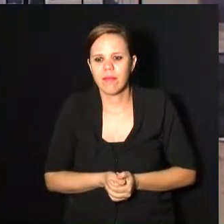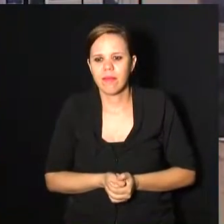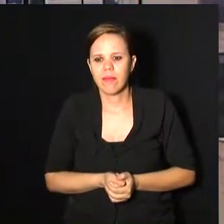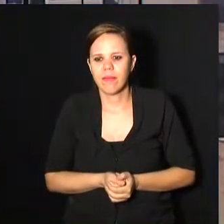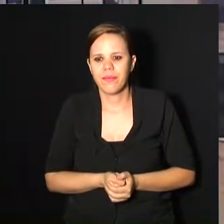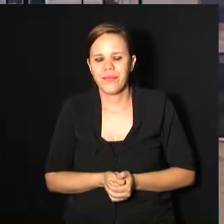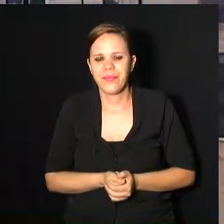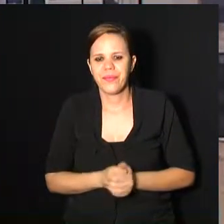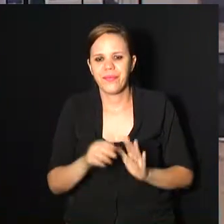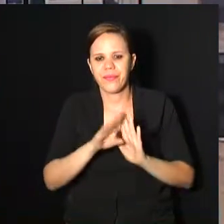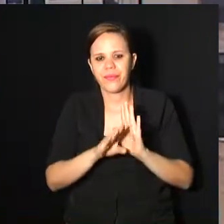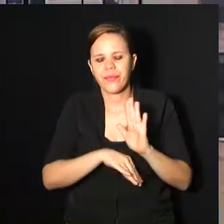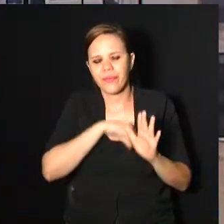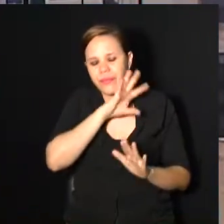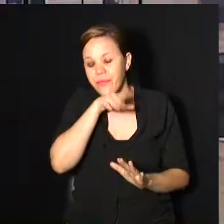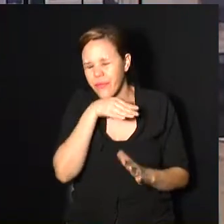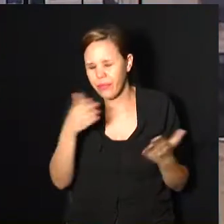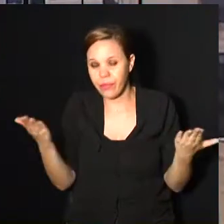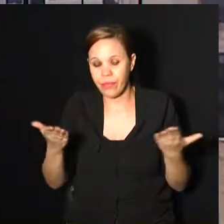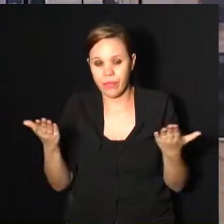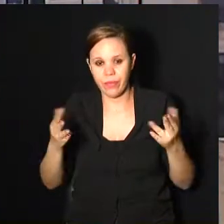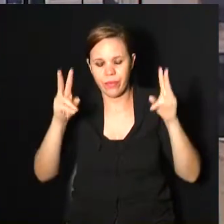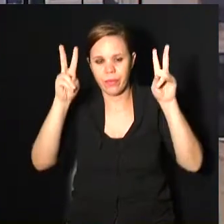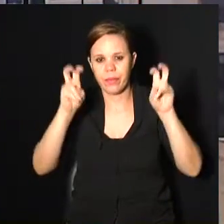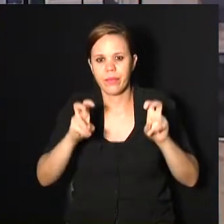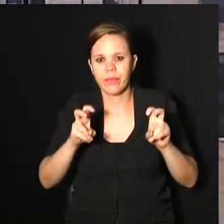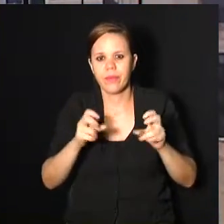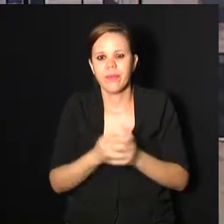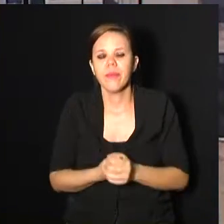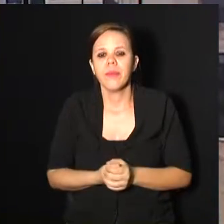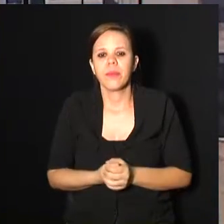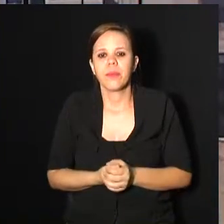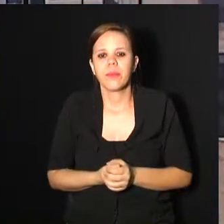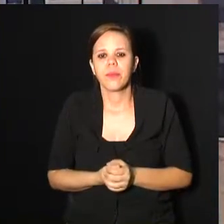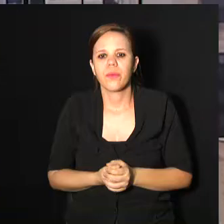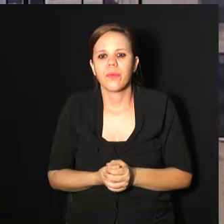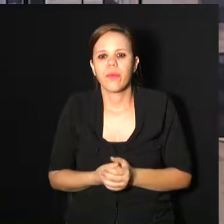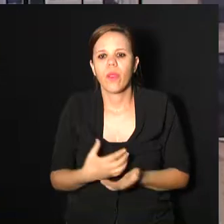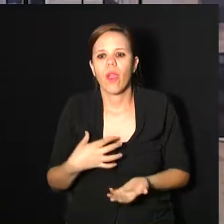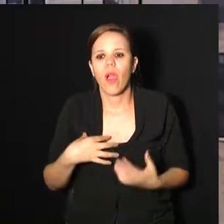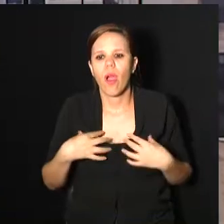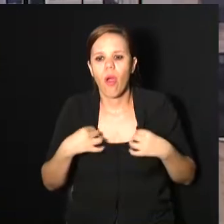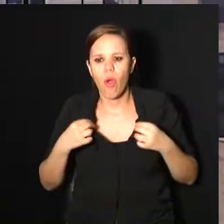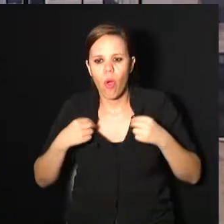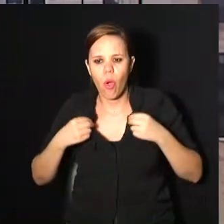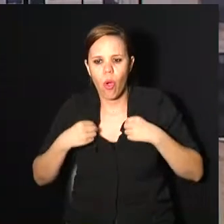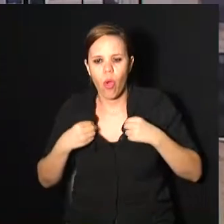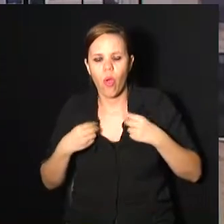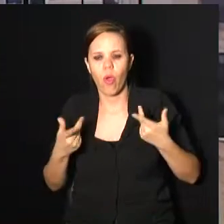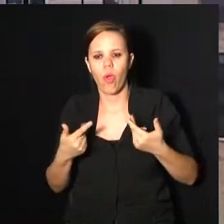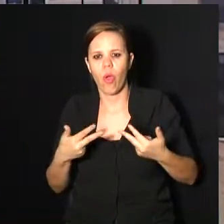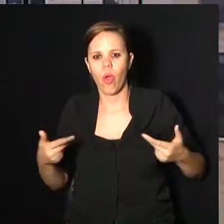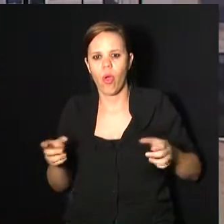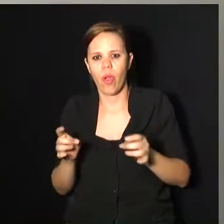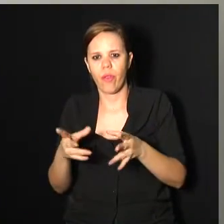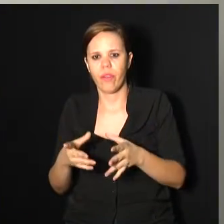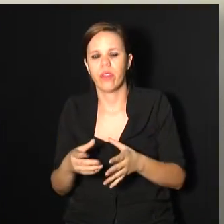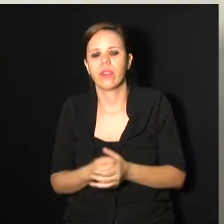O quadro É o Bicho de hoje fala sobre o bazar realizado pela ONG Operacão